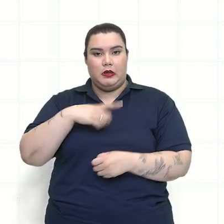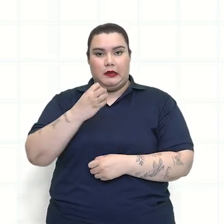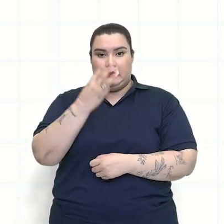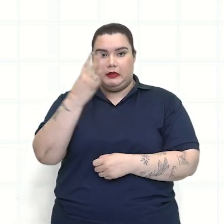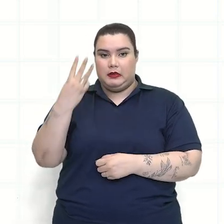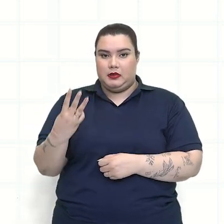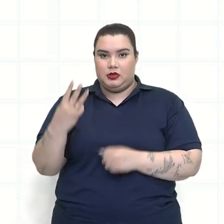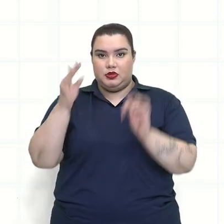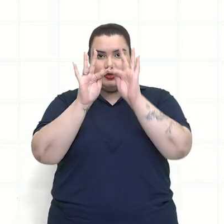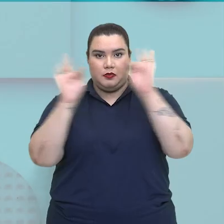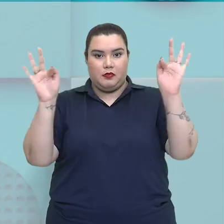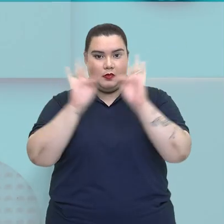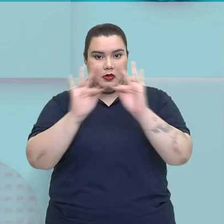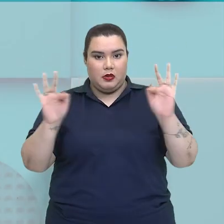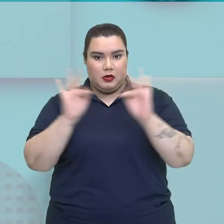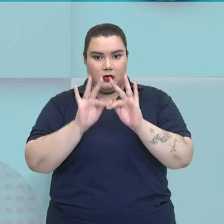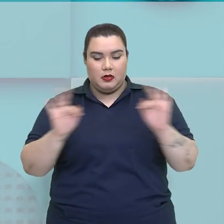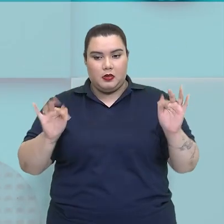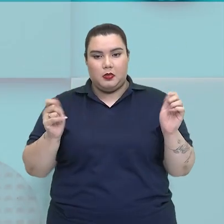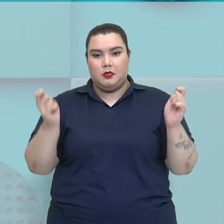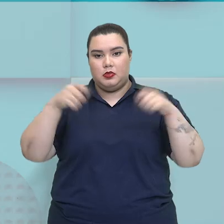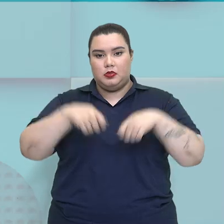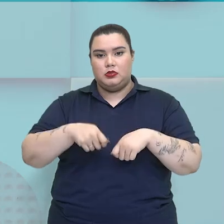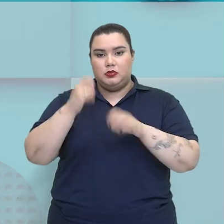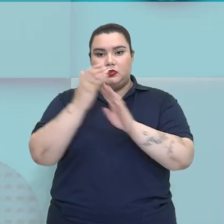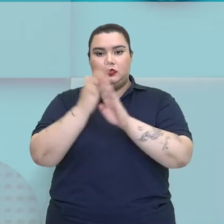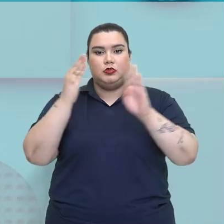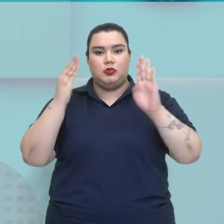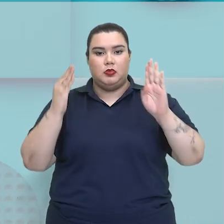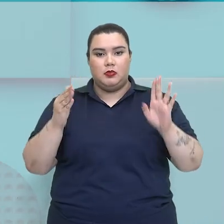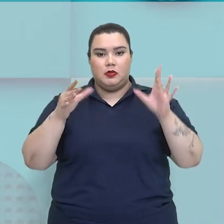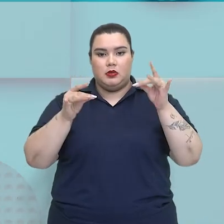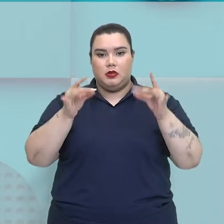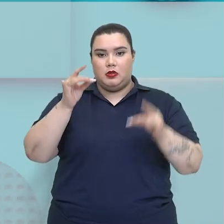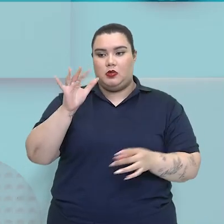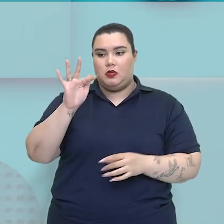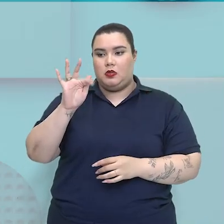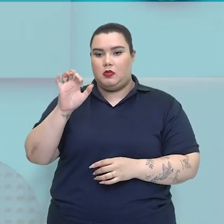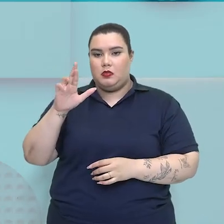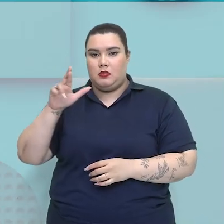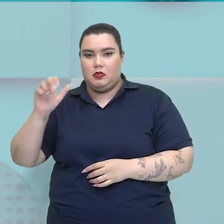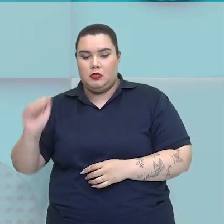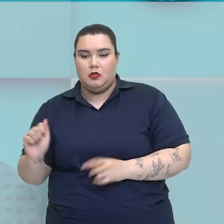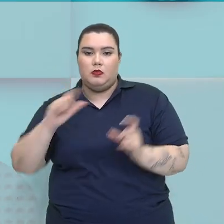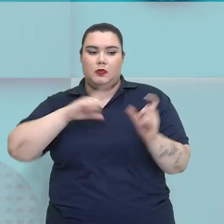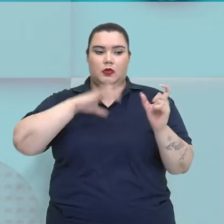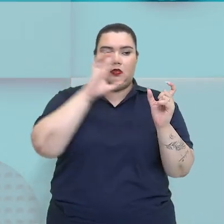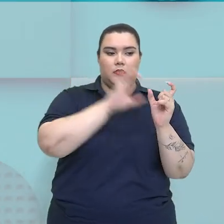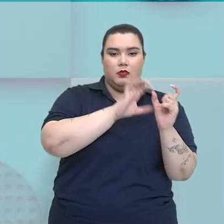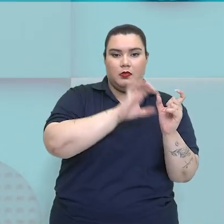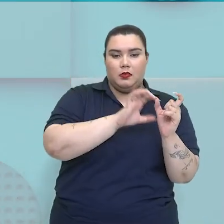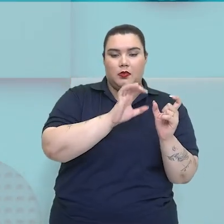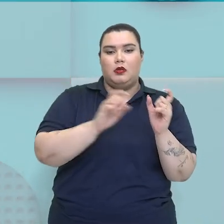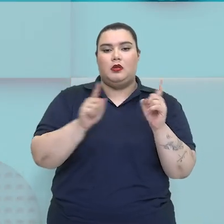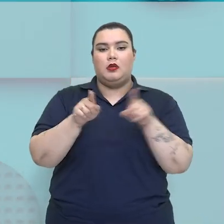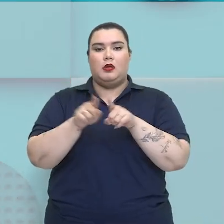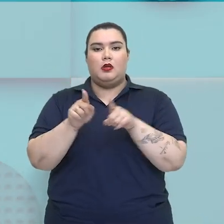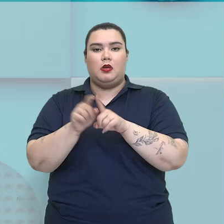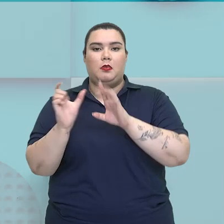situações que deu para identificar direitinho fera no seu sentido denotativo e no